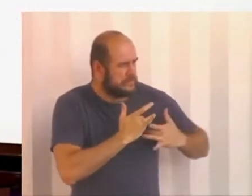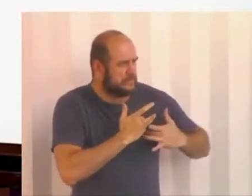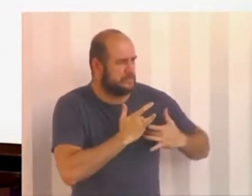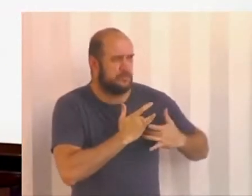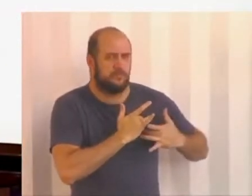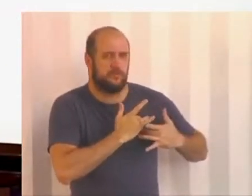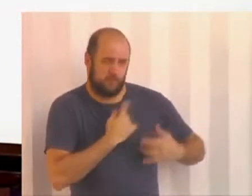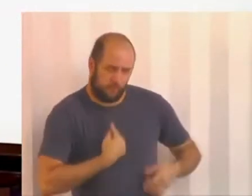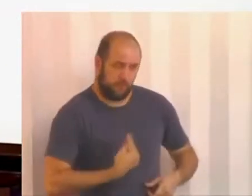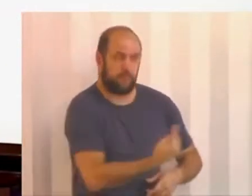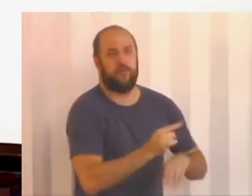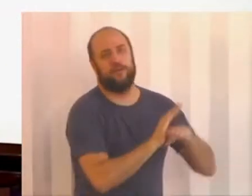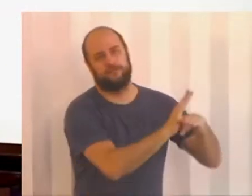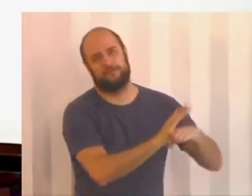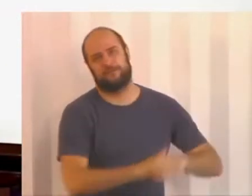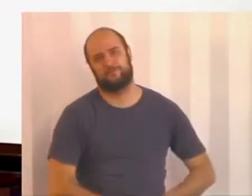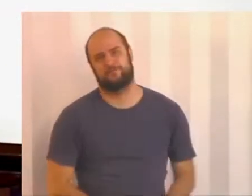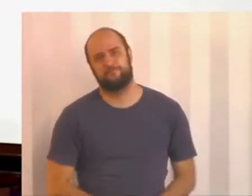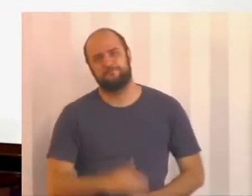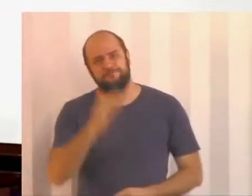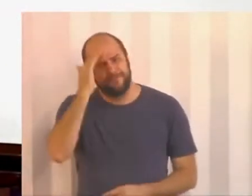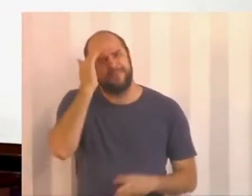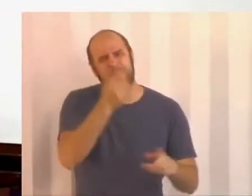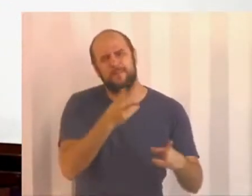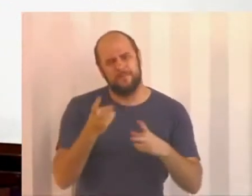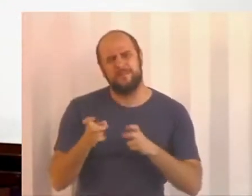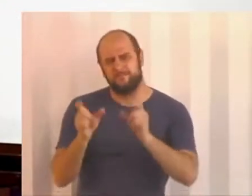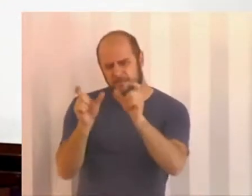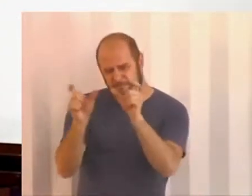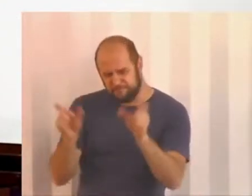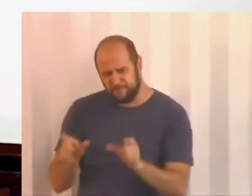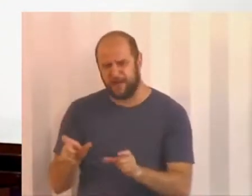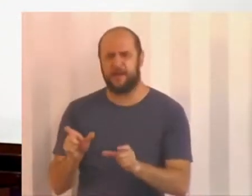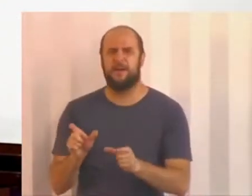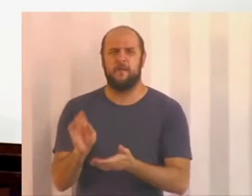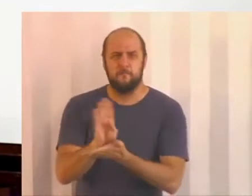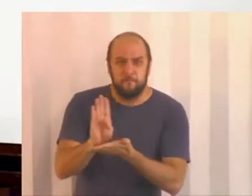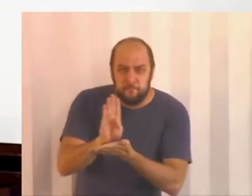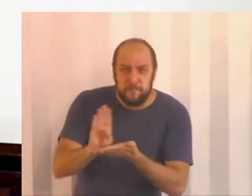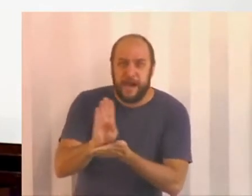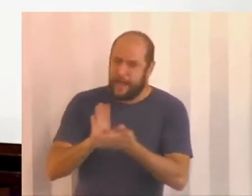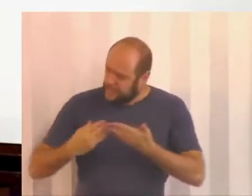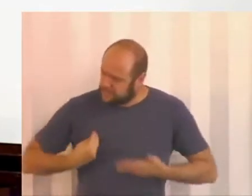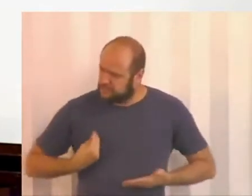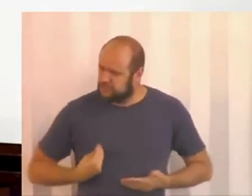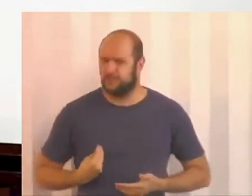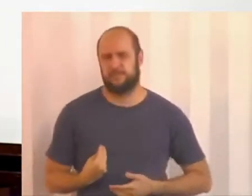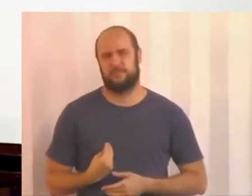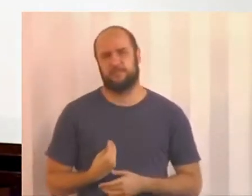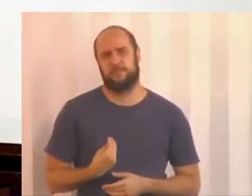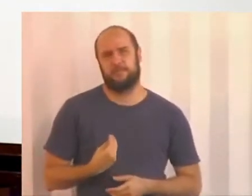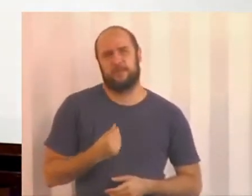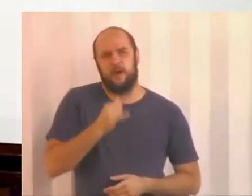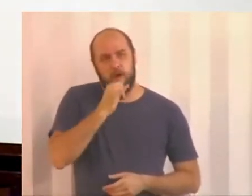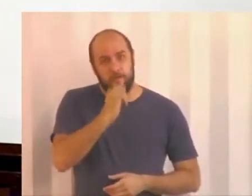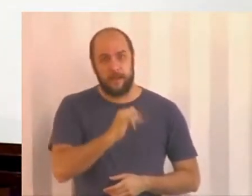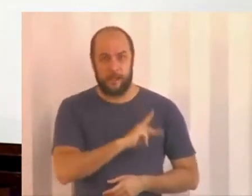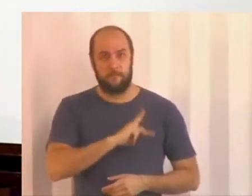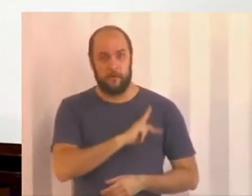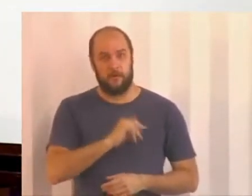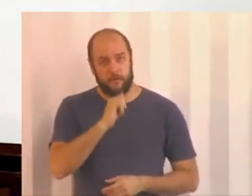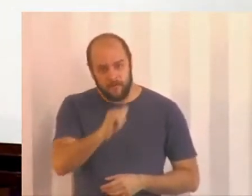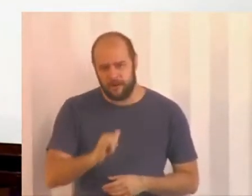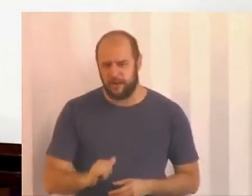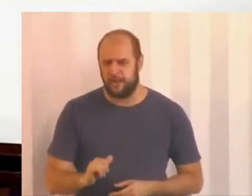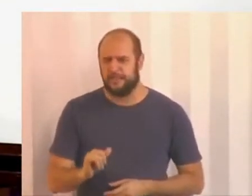Então perceba, esses 4 pilares são pilares essenciais, e Paulo está dizendo, olha, irmãos, se de fato vocês possuem